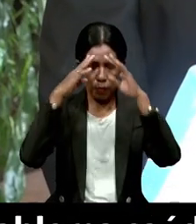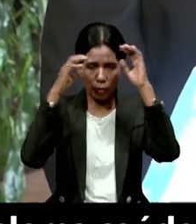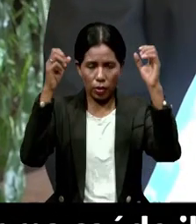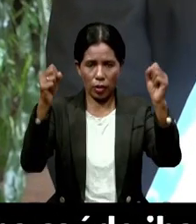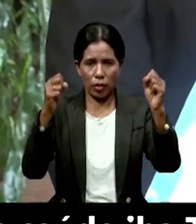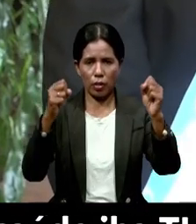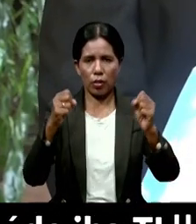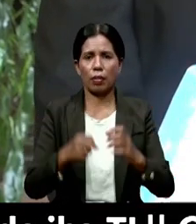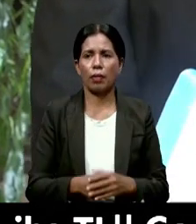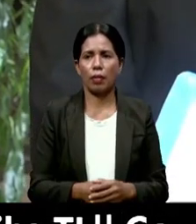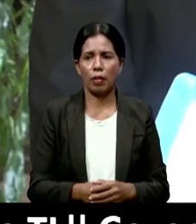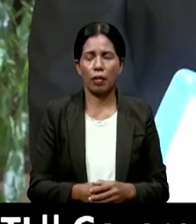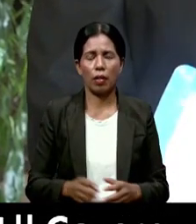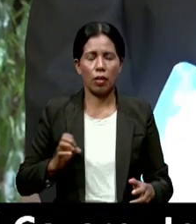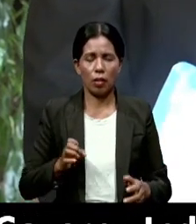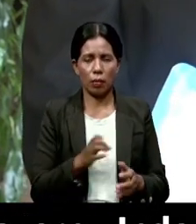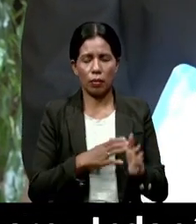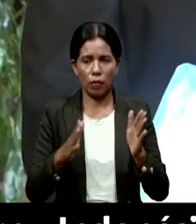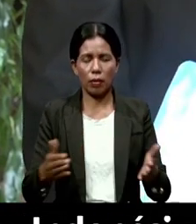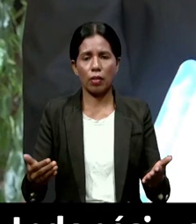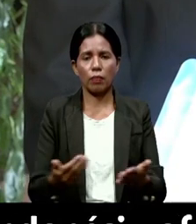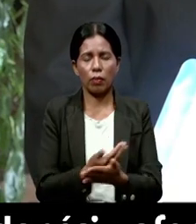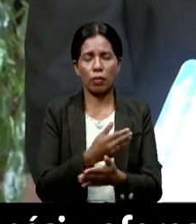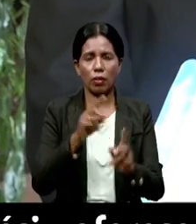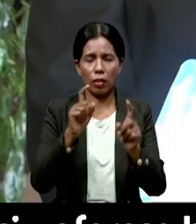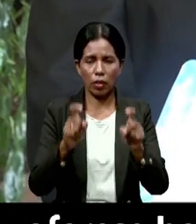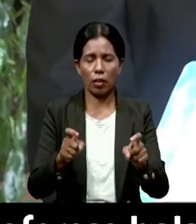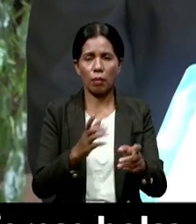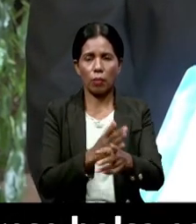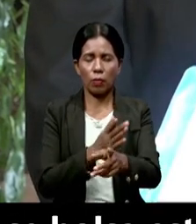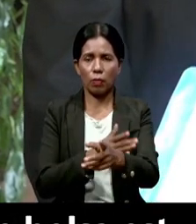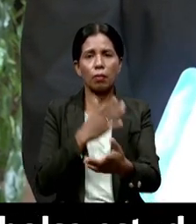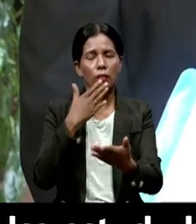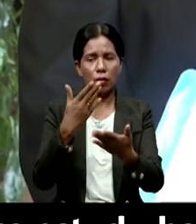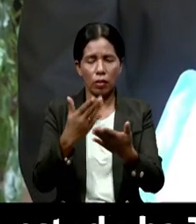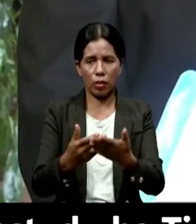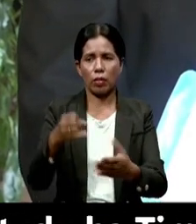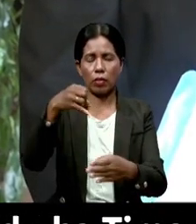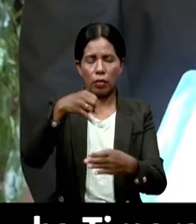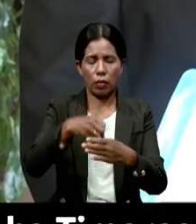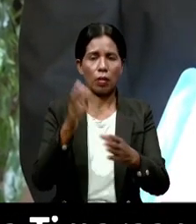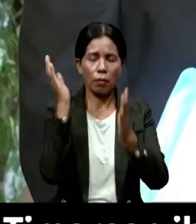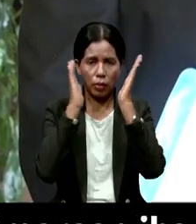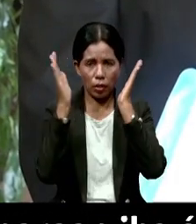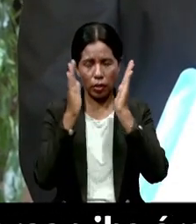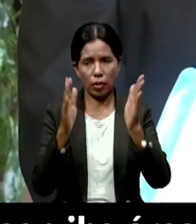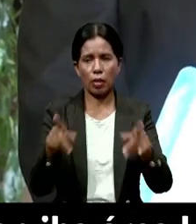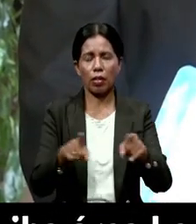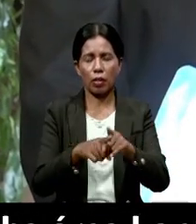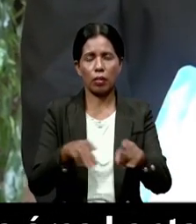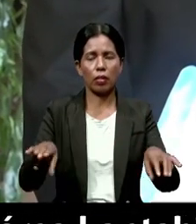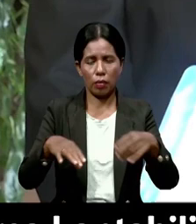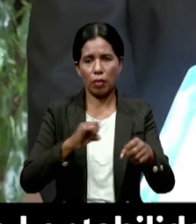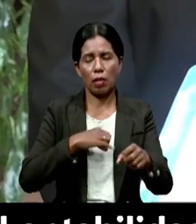que o embaixador Fong tem que promover diaclita em relação, investimento com a Malésia e da NEMA, missão de Bemaca